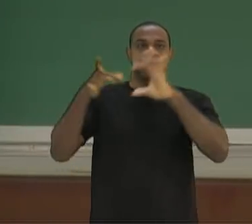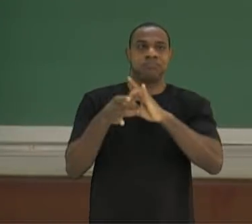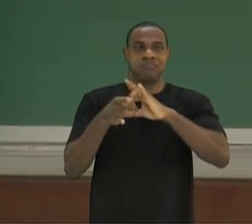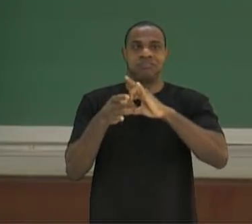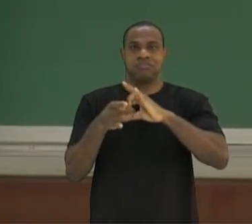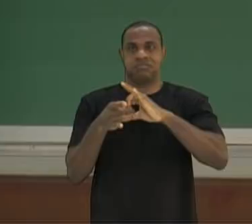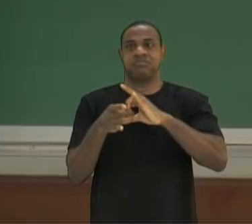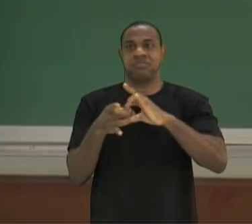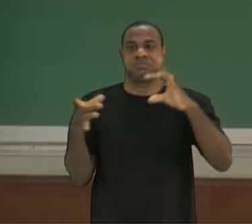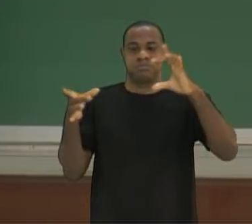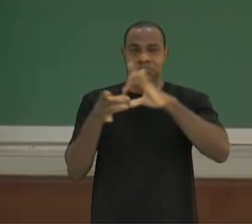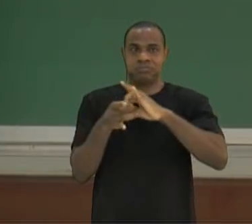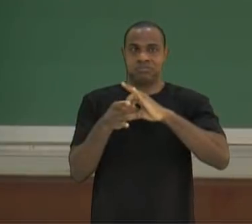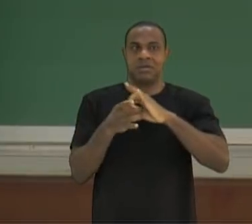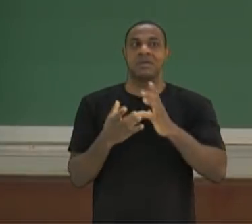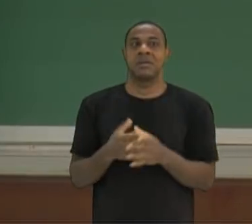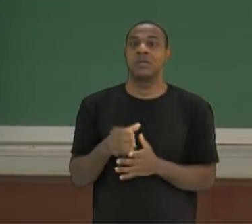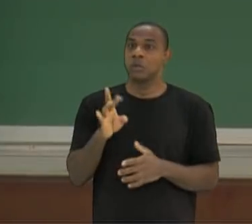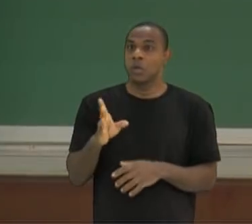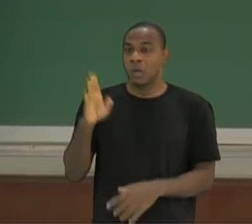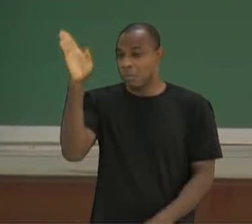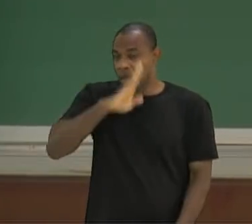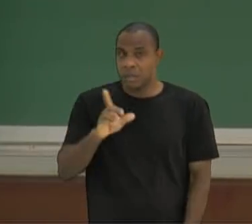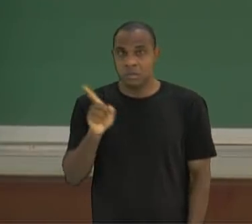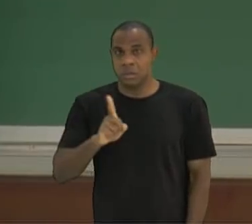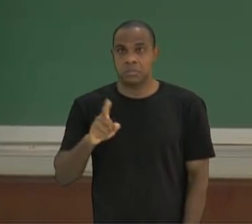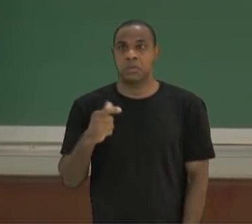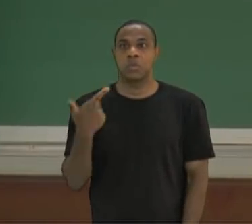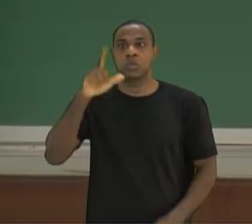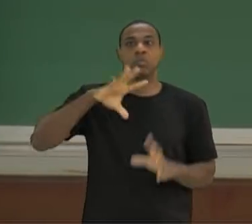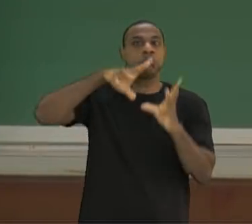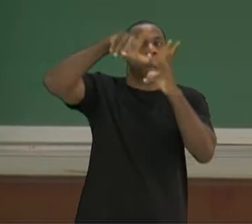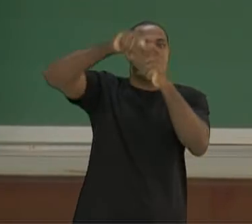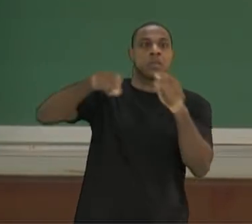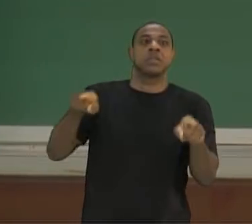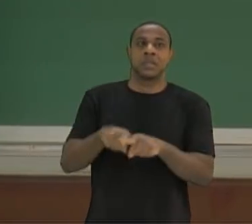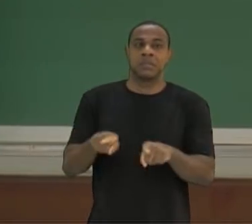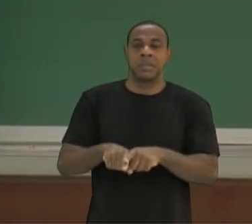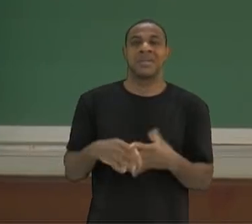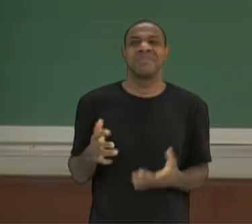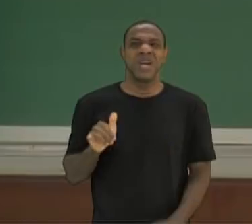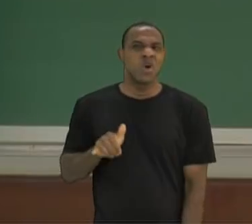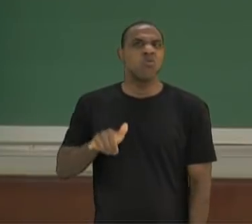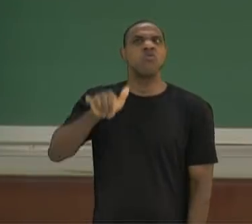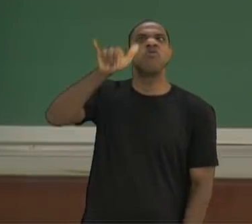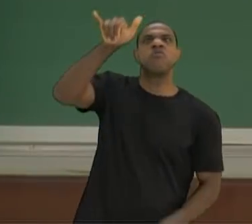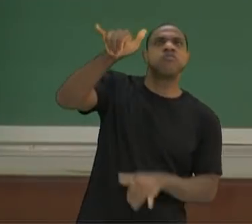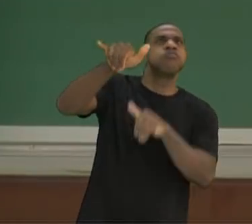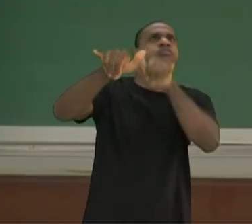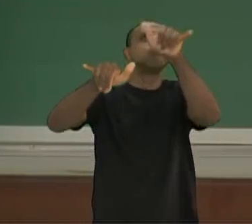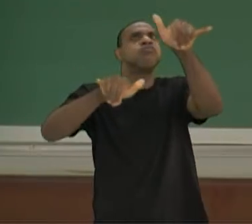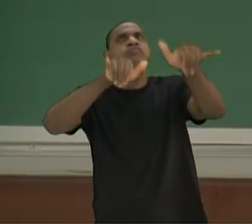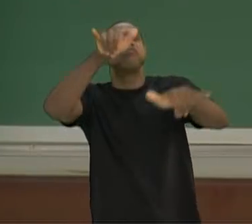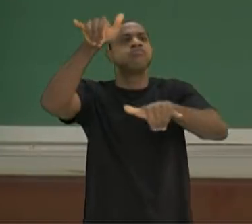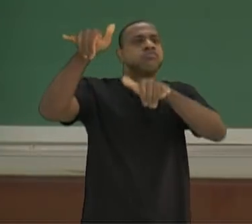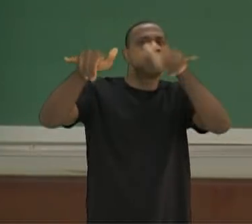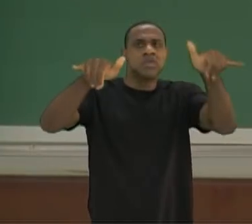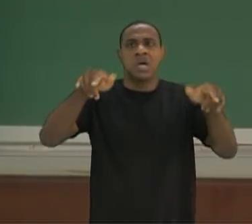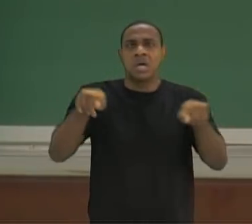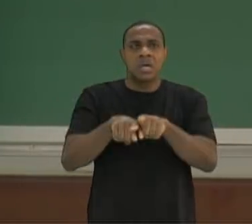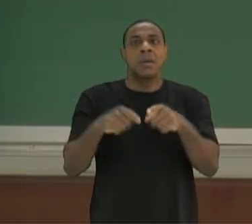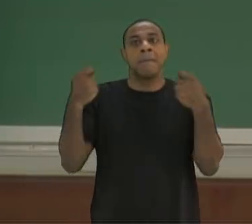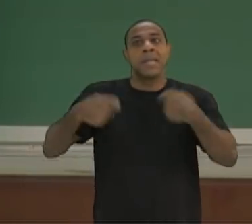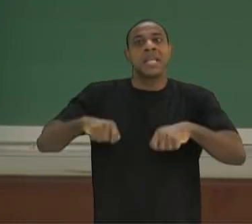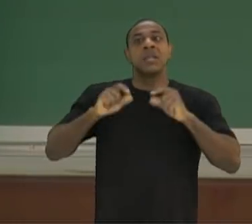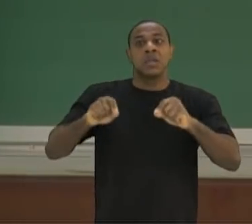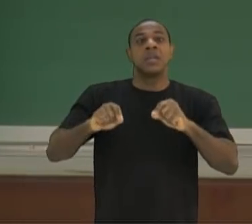estar interligados, não só com o Brasil, mas com outras partes do mundo. Muitos voos que saem de diferentes partes do Brasil